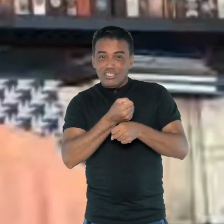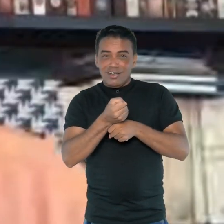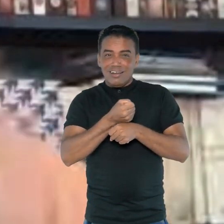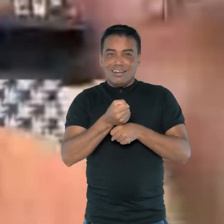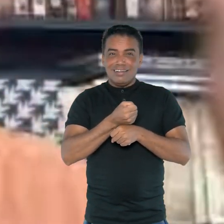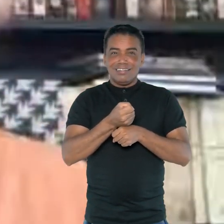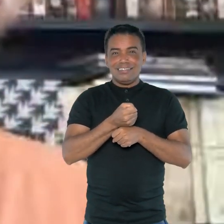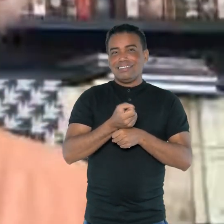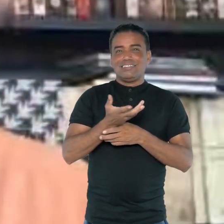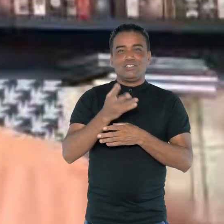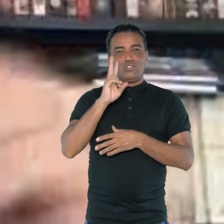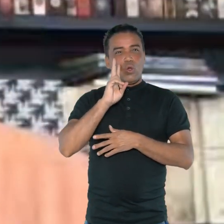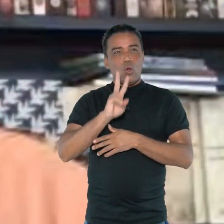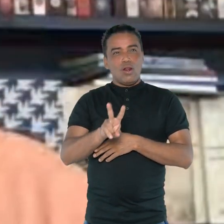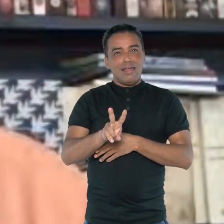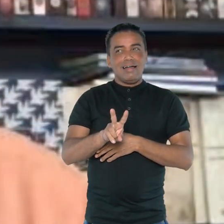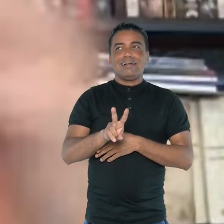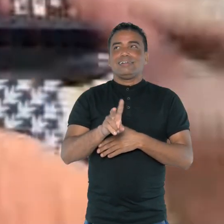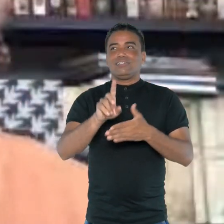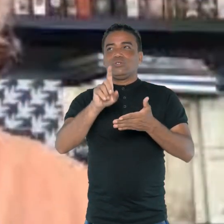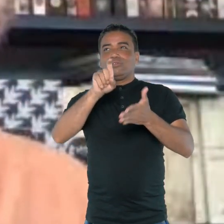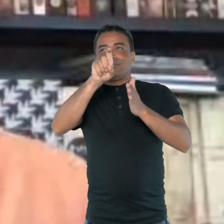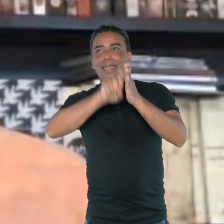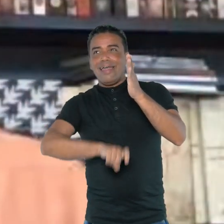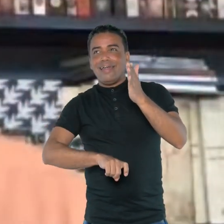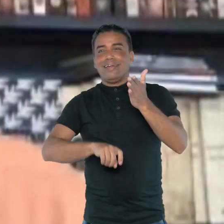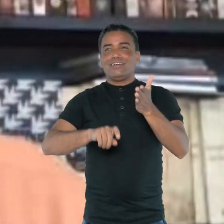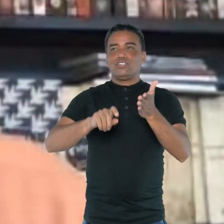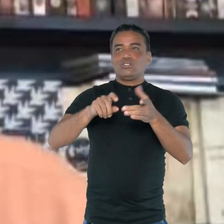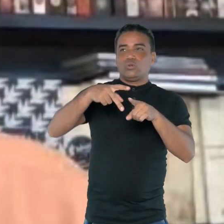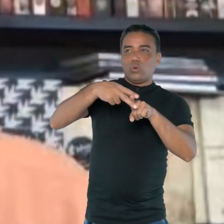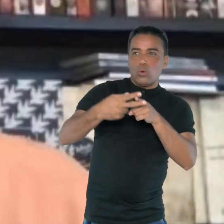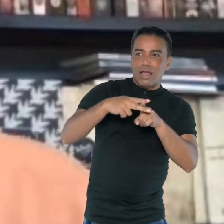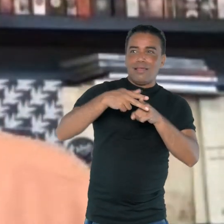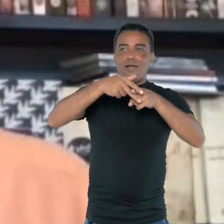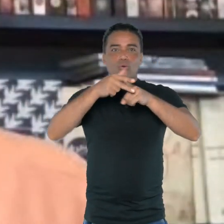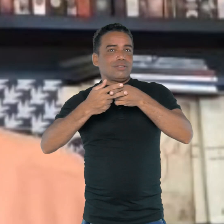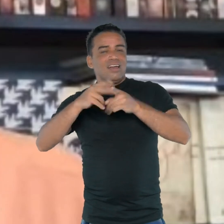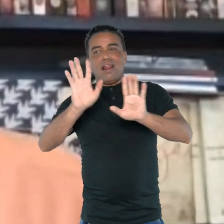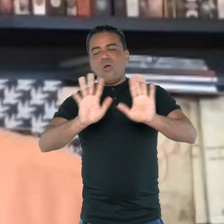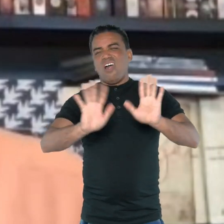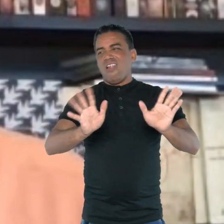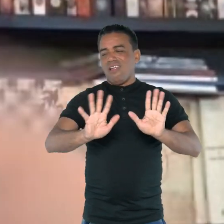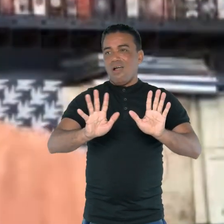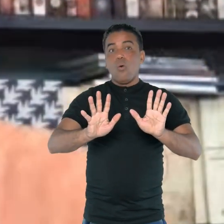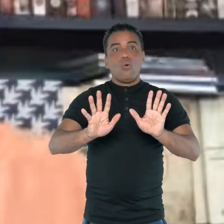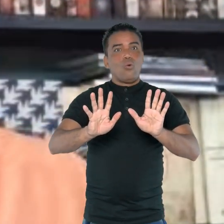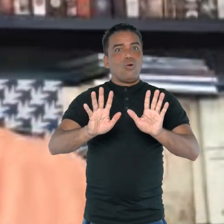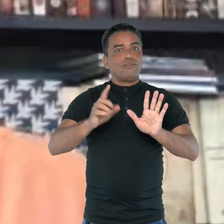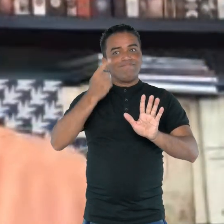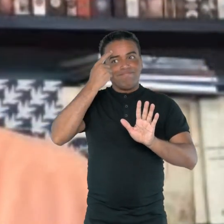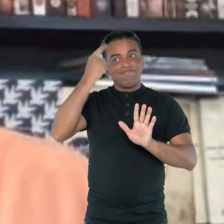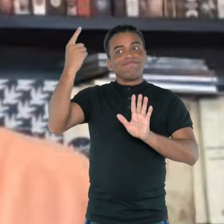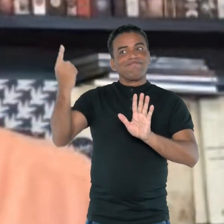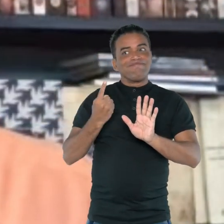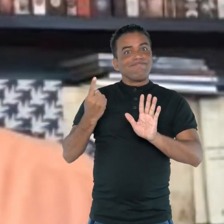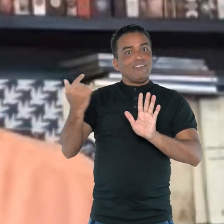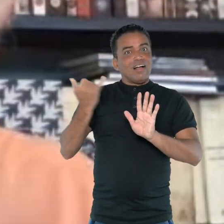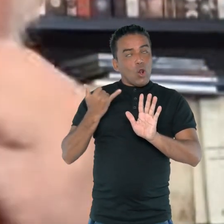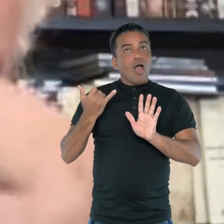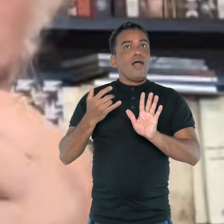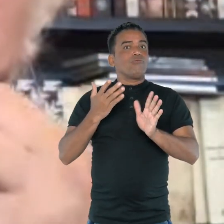para o ponto e não é assim, refazendo não é assim, refazendo não é assim. E assim, gerou outras